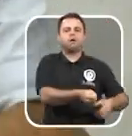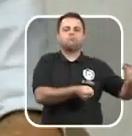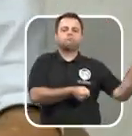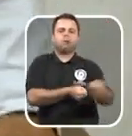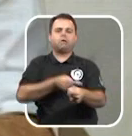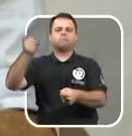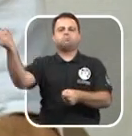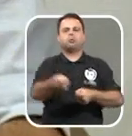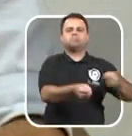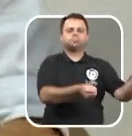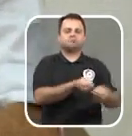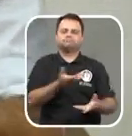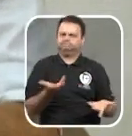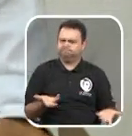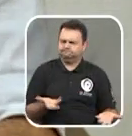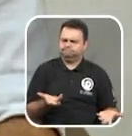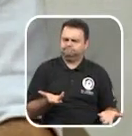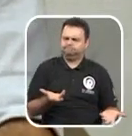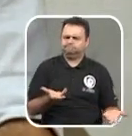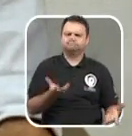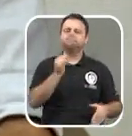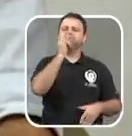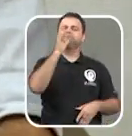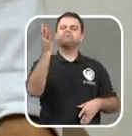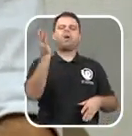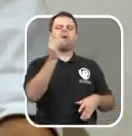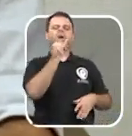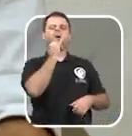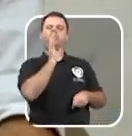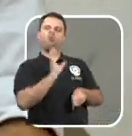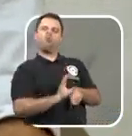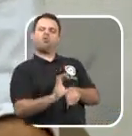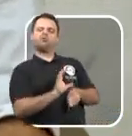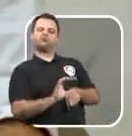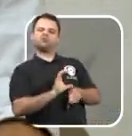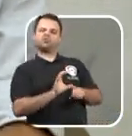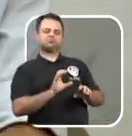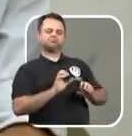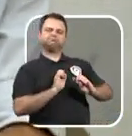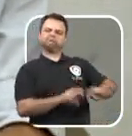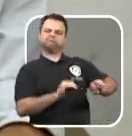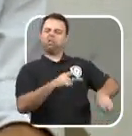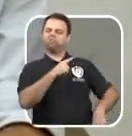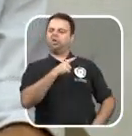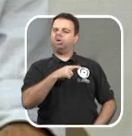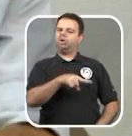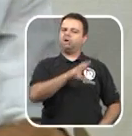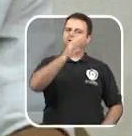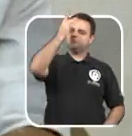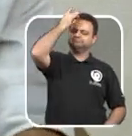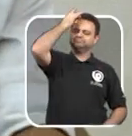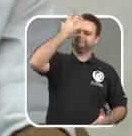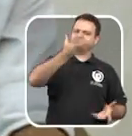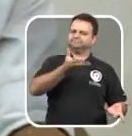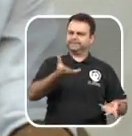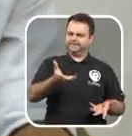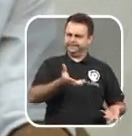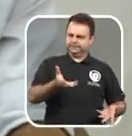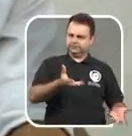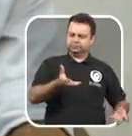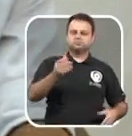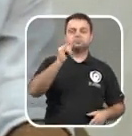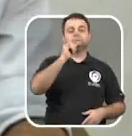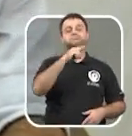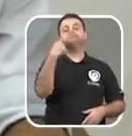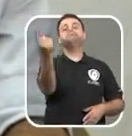aí, um curso para inglês ver, e sai contratando. Quando uma monitora falta, porque as diretoras relatam, é